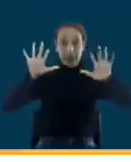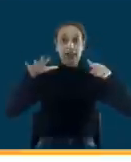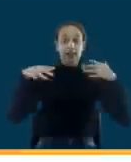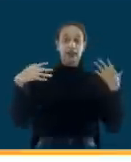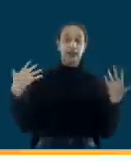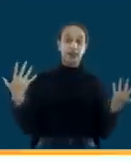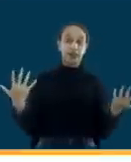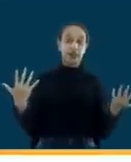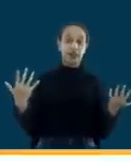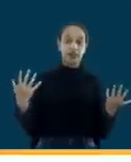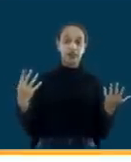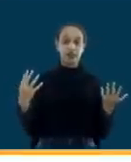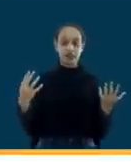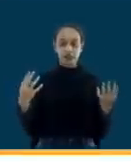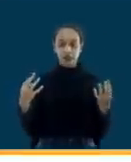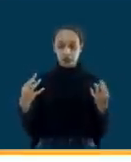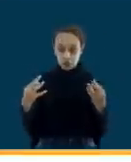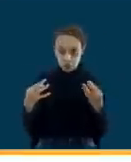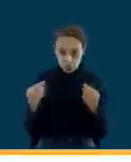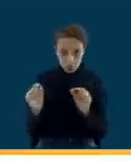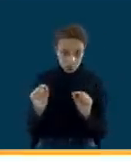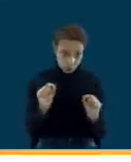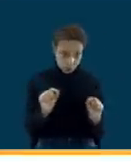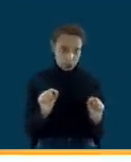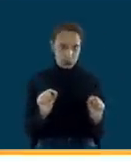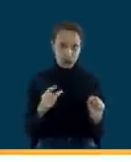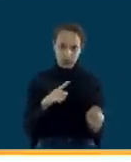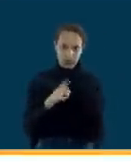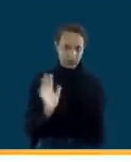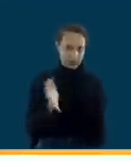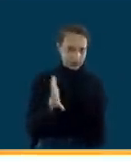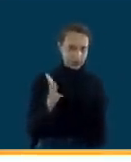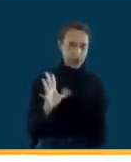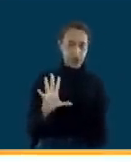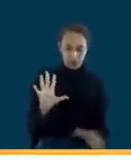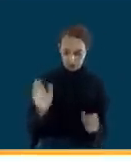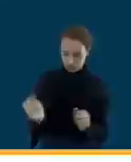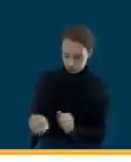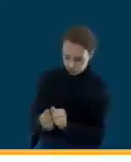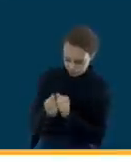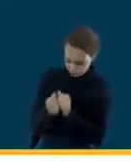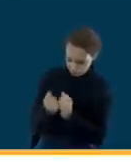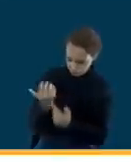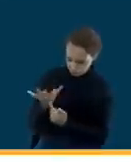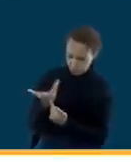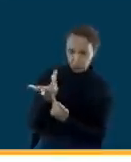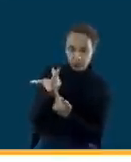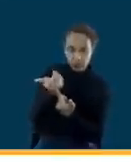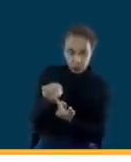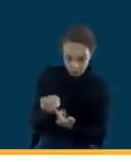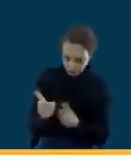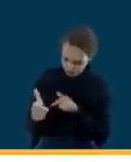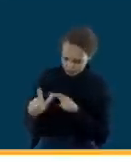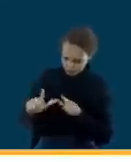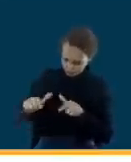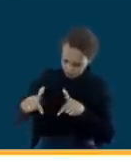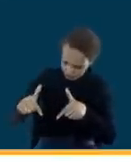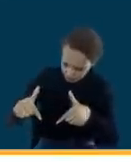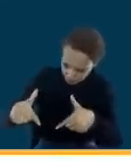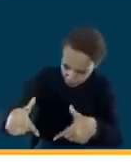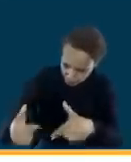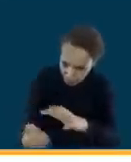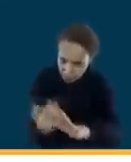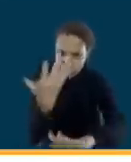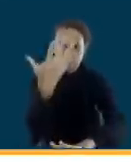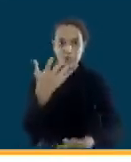de tudo isso que nós temos aí, que juntamente com os artistas, os fazedores de cultura, como nós